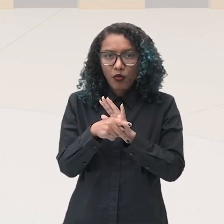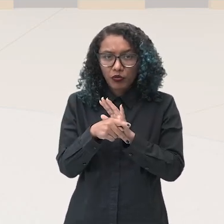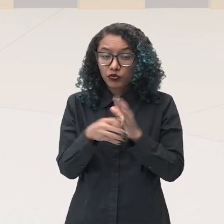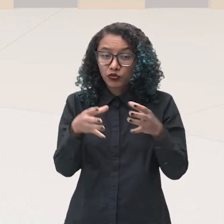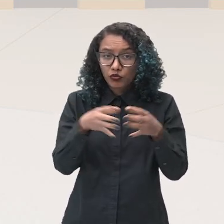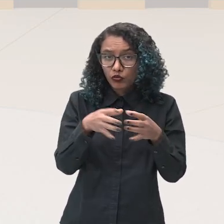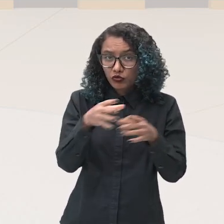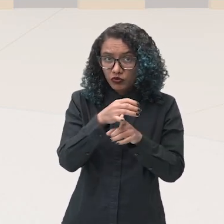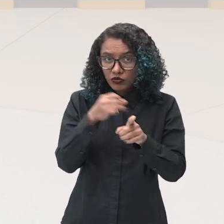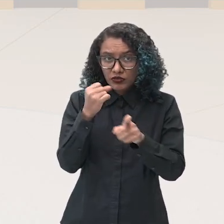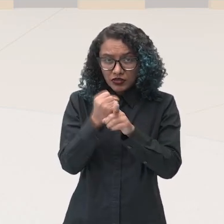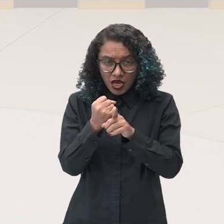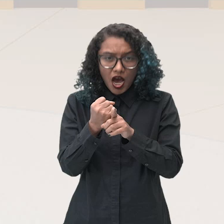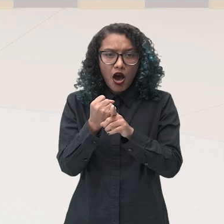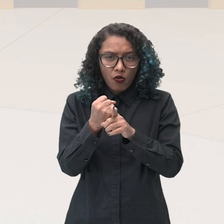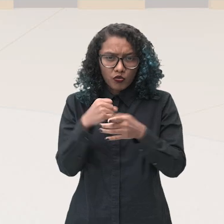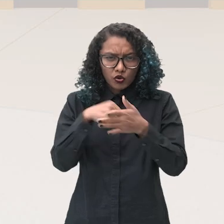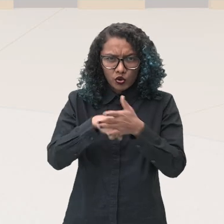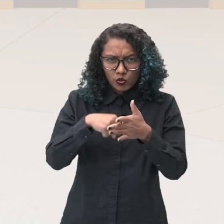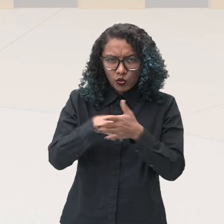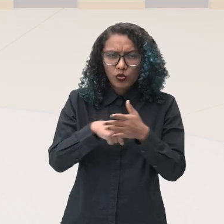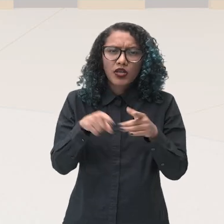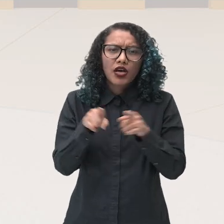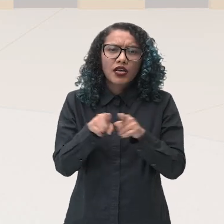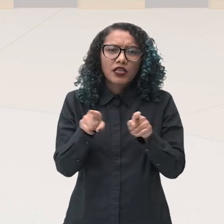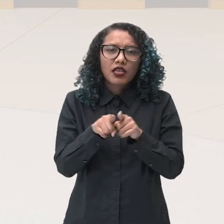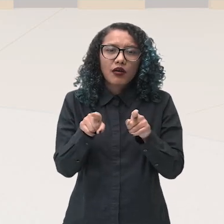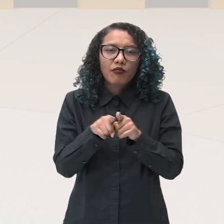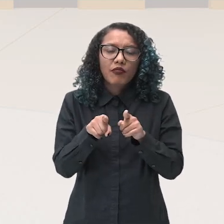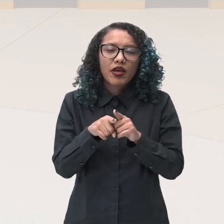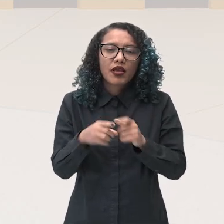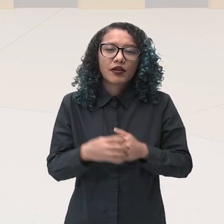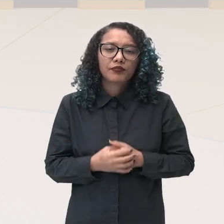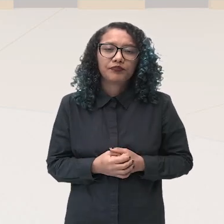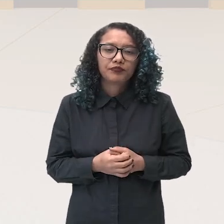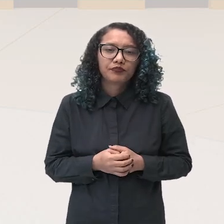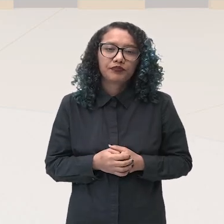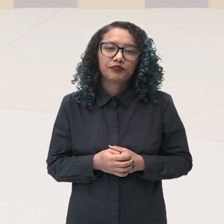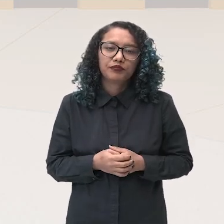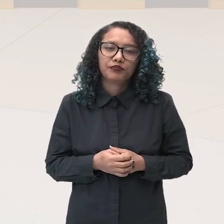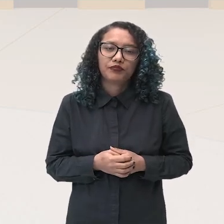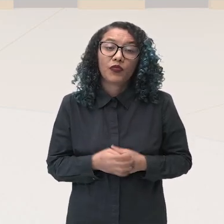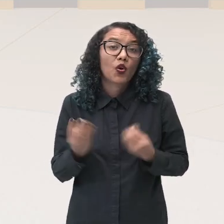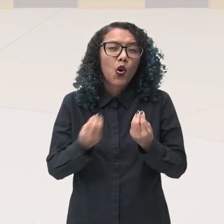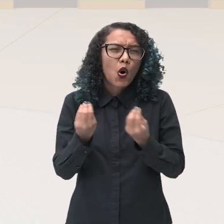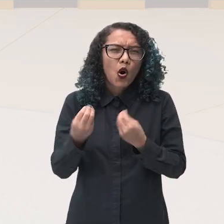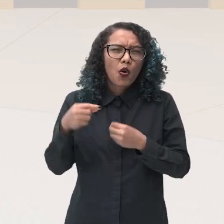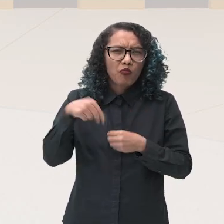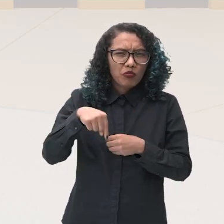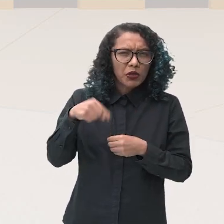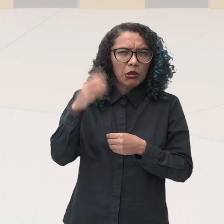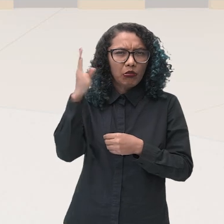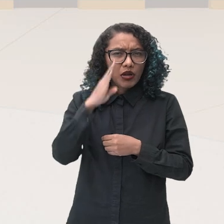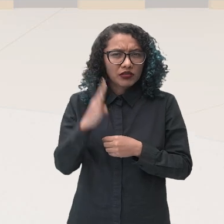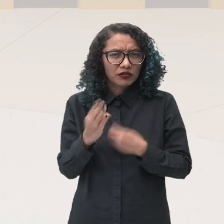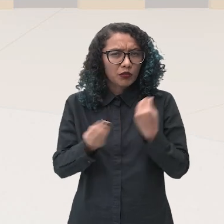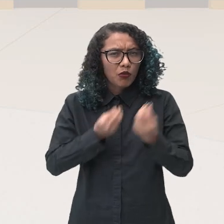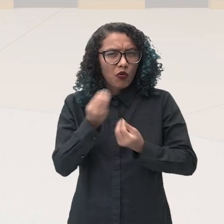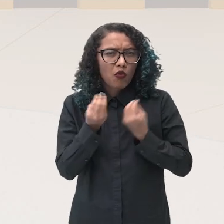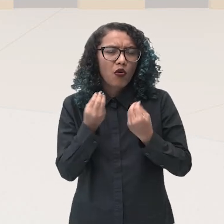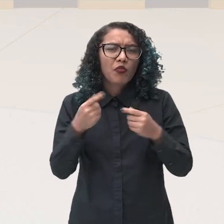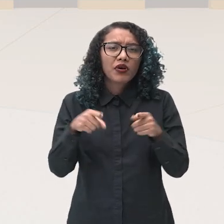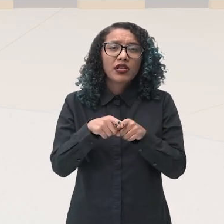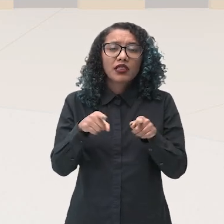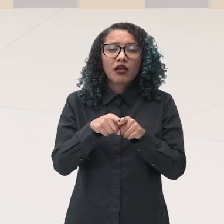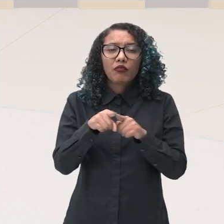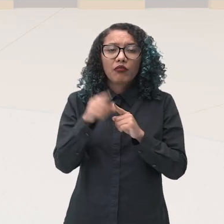movimento social, vamos tratar também de como se deu esse movimento social aqui no Brasil, entender também quais